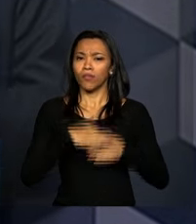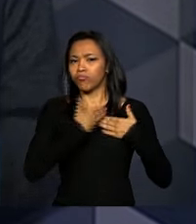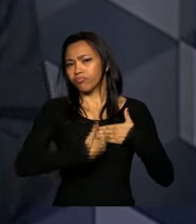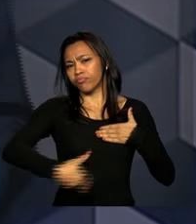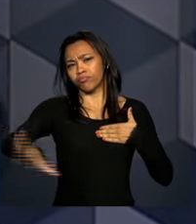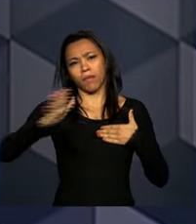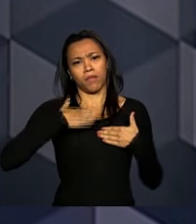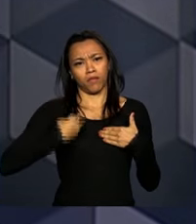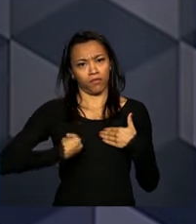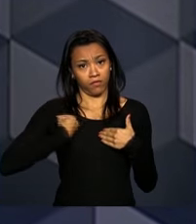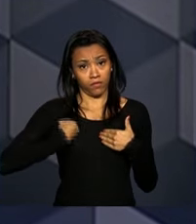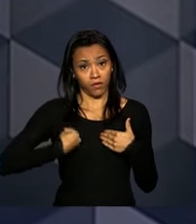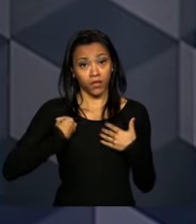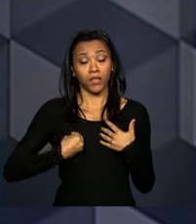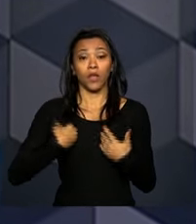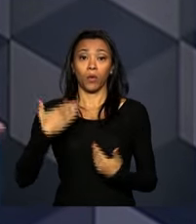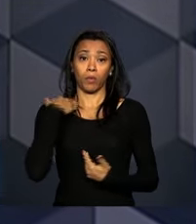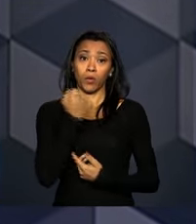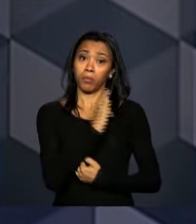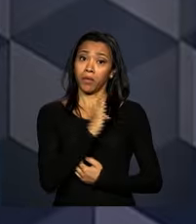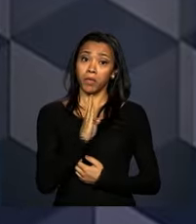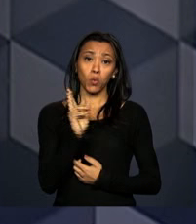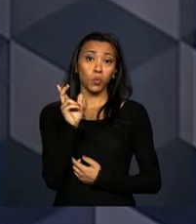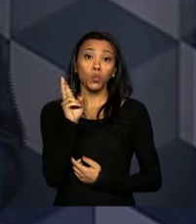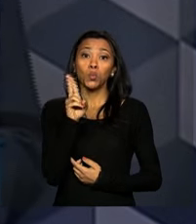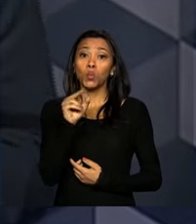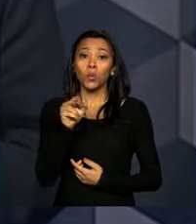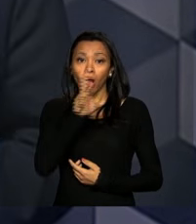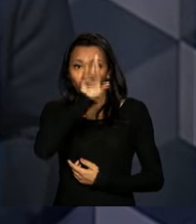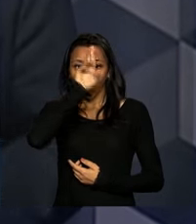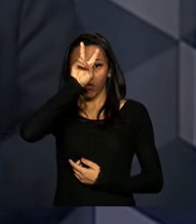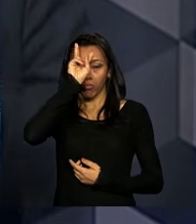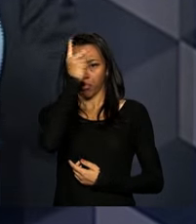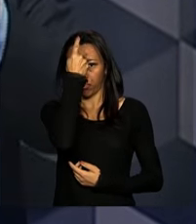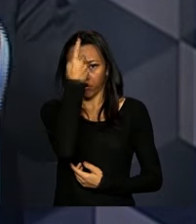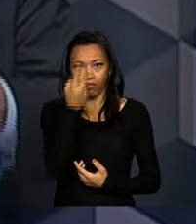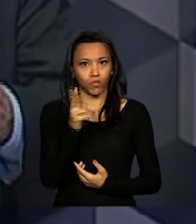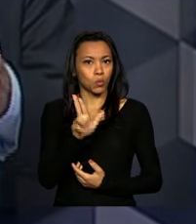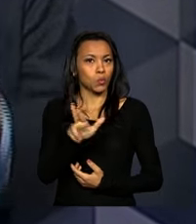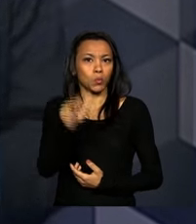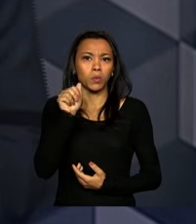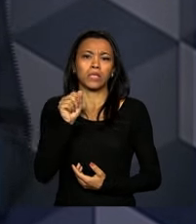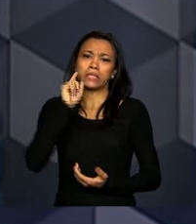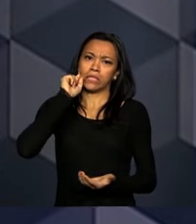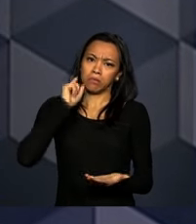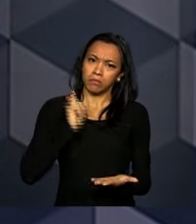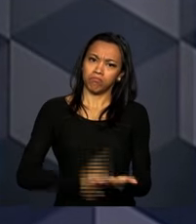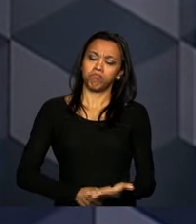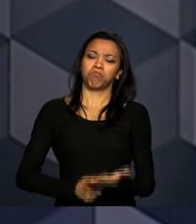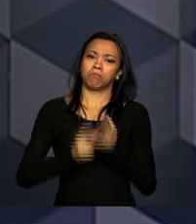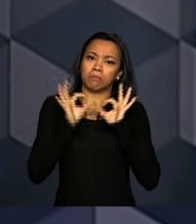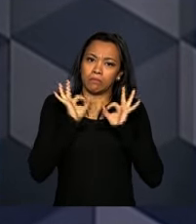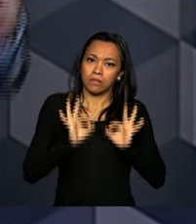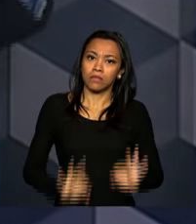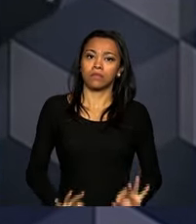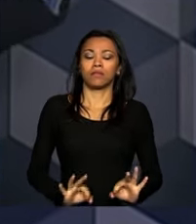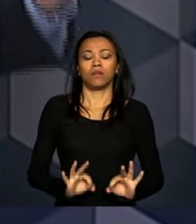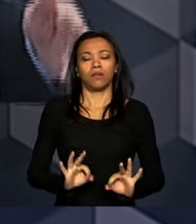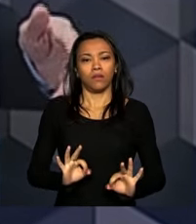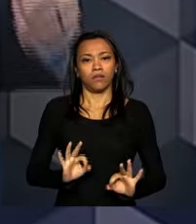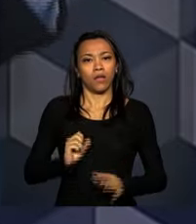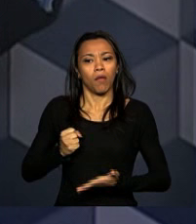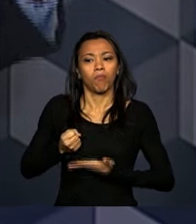vida, o Banco do Brasil nunca me desmentiu, sempre marcando presença no campo